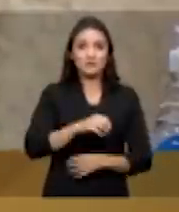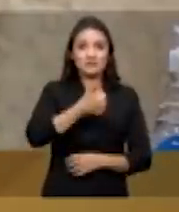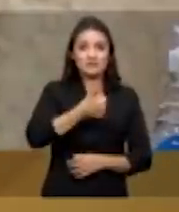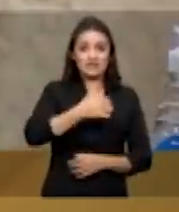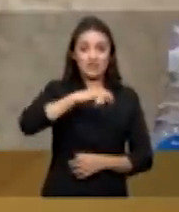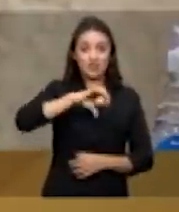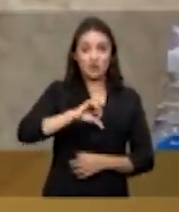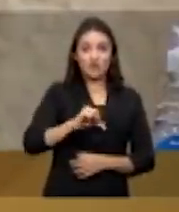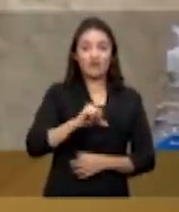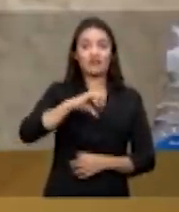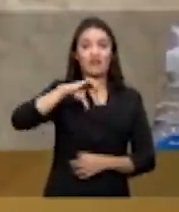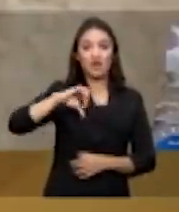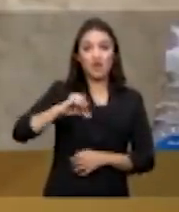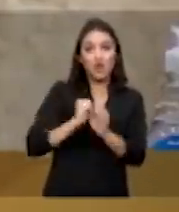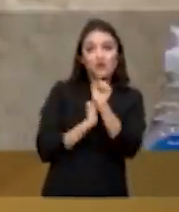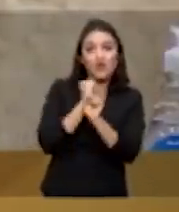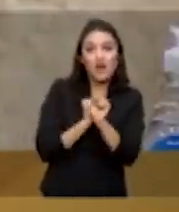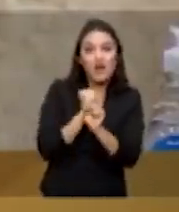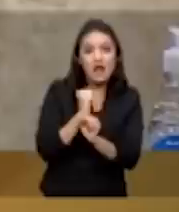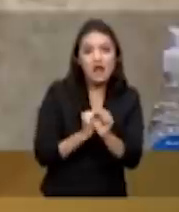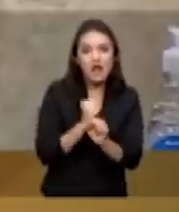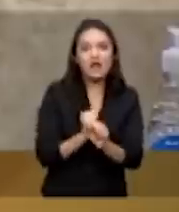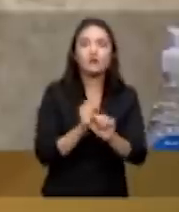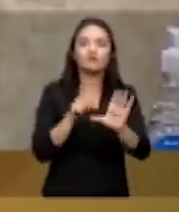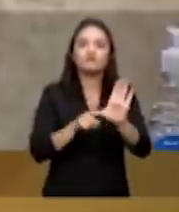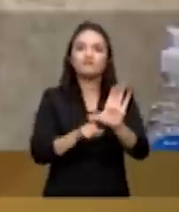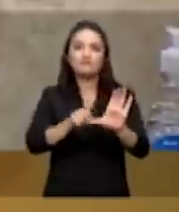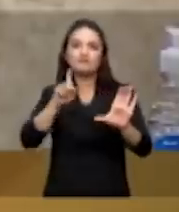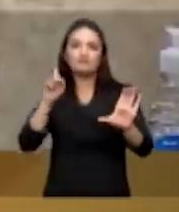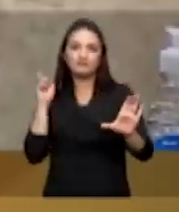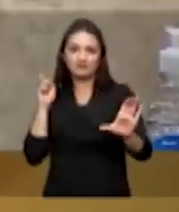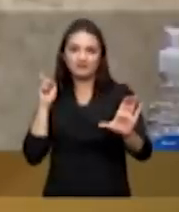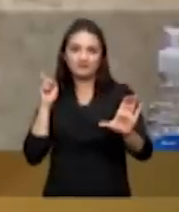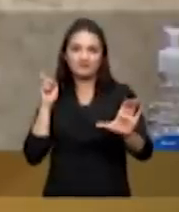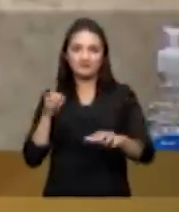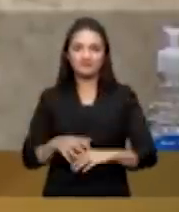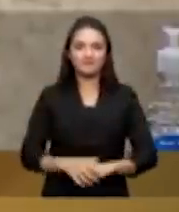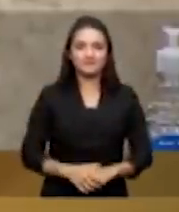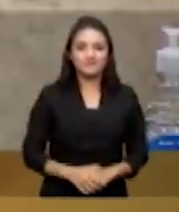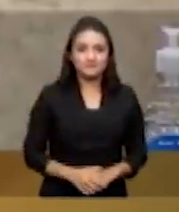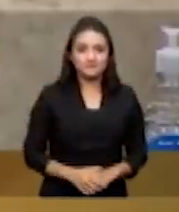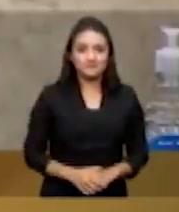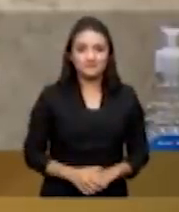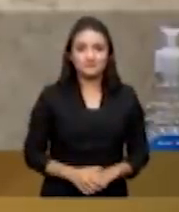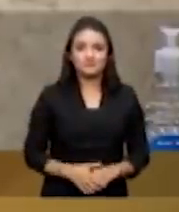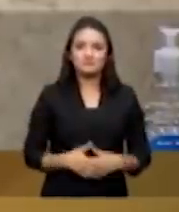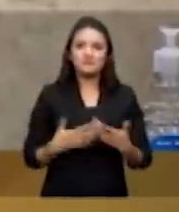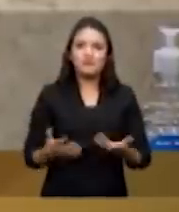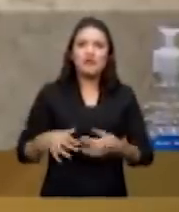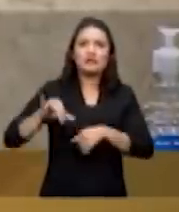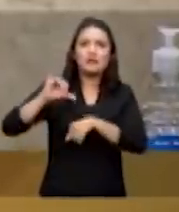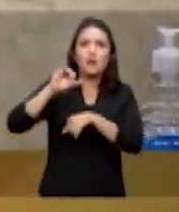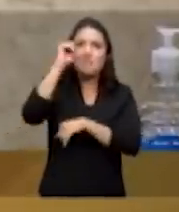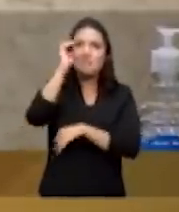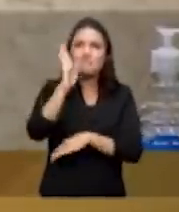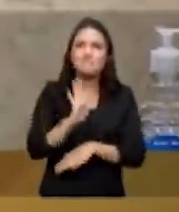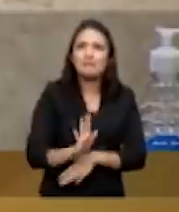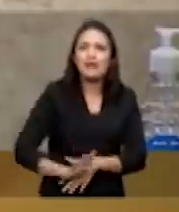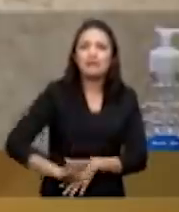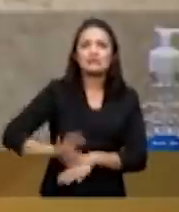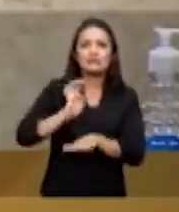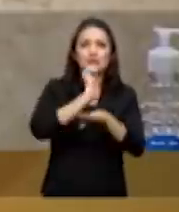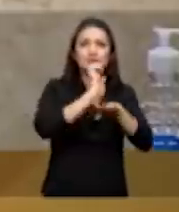199 anos de sua independência. Em todas as capitais,